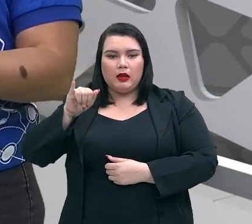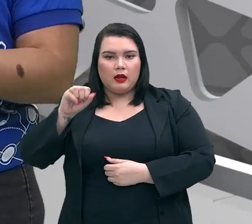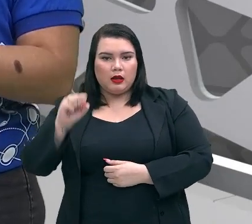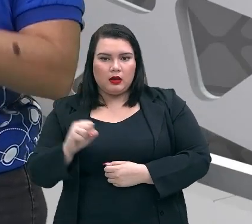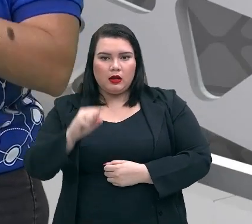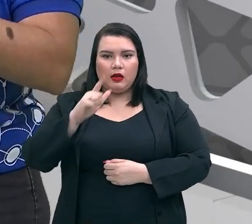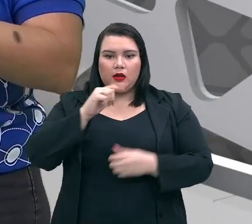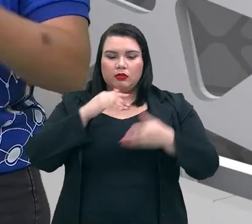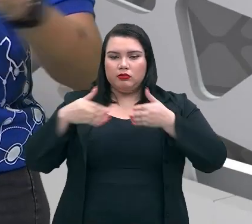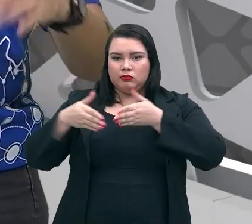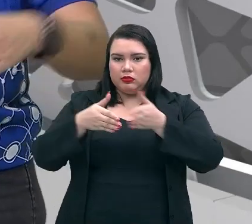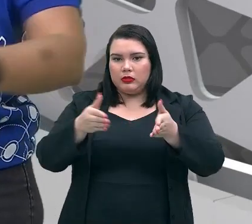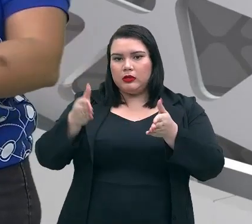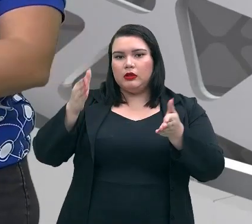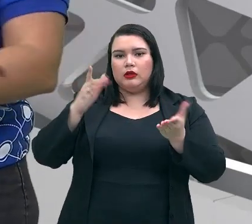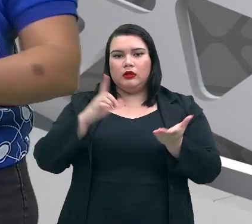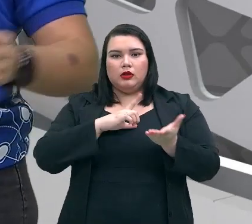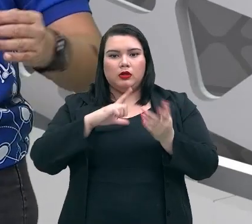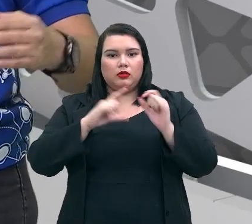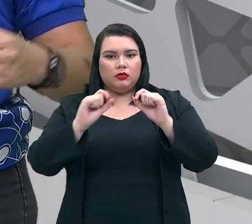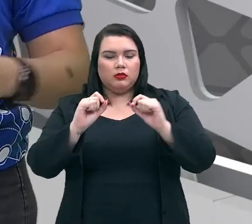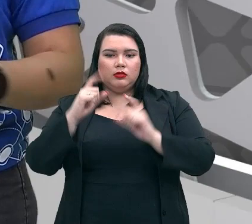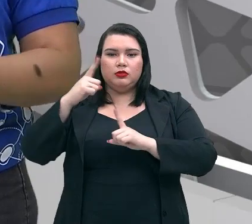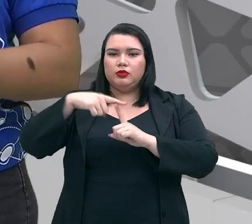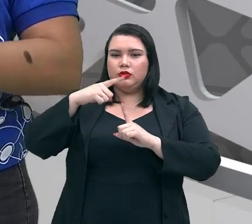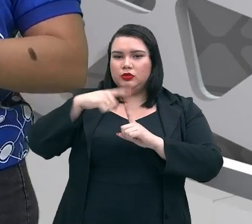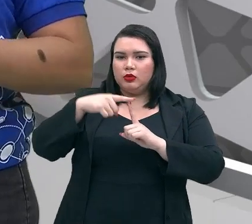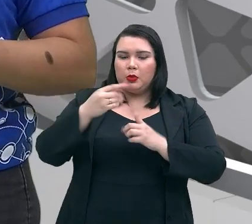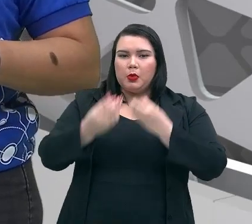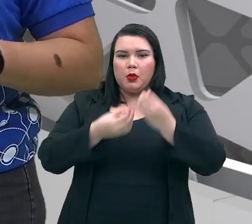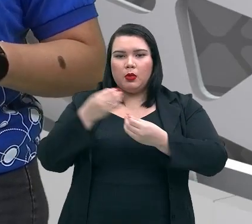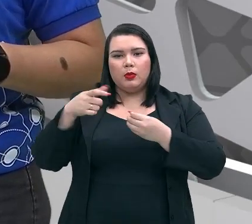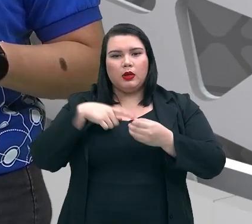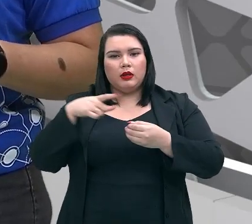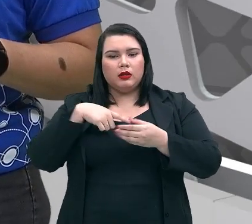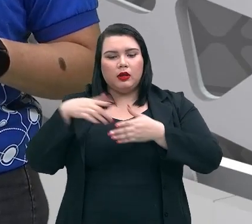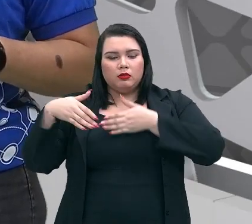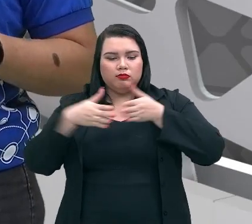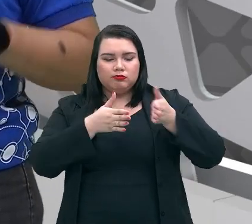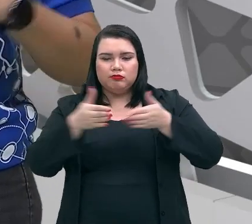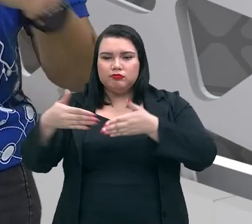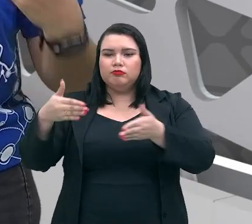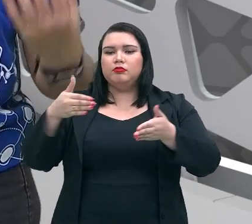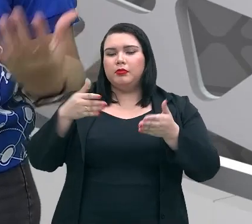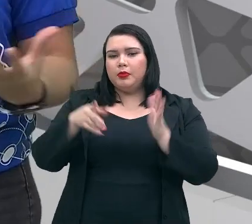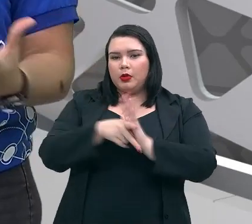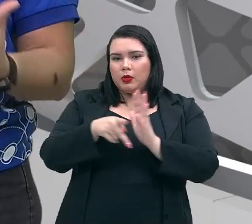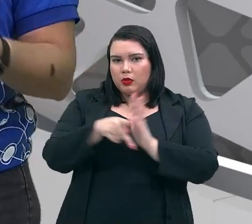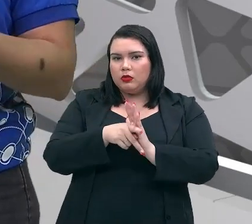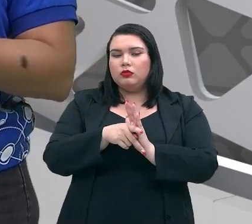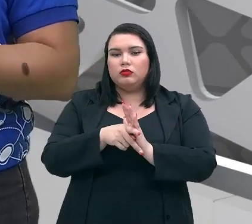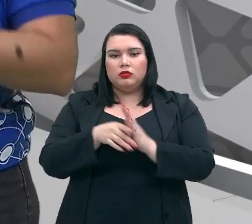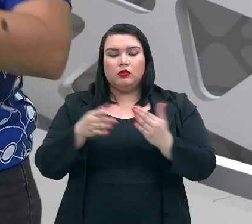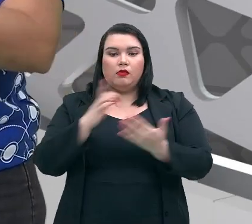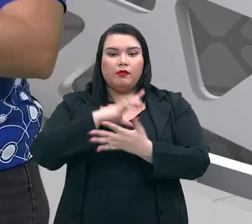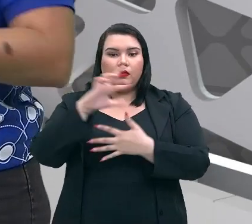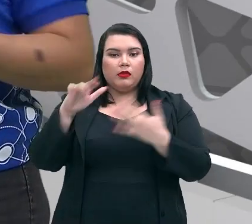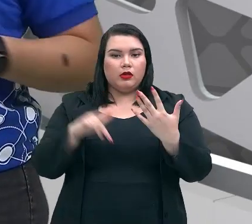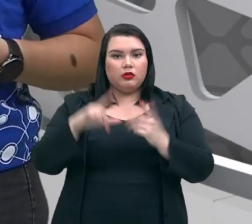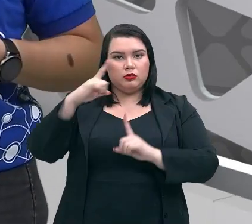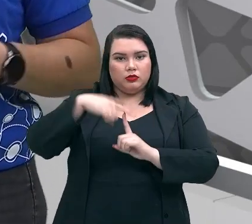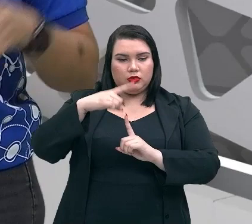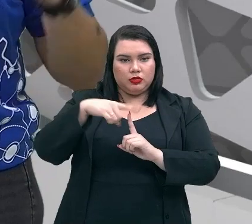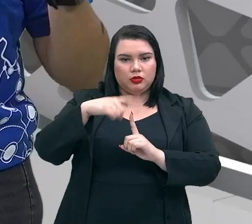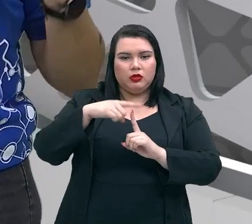temos em um rio, que acabam formando aí a sua feição, né, em diferentes tipos de